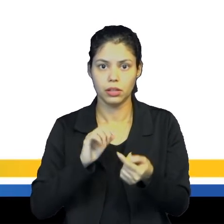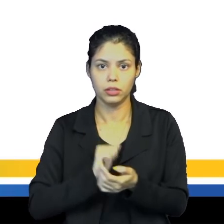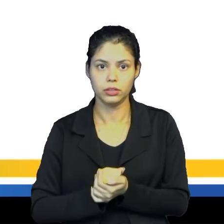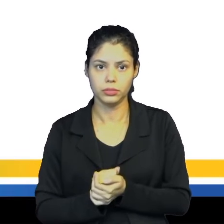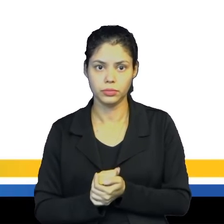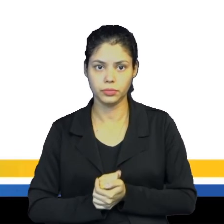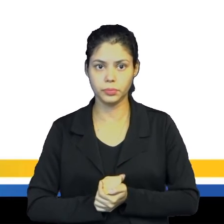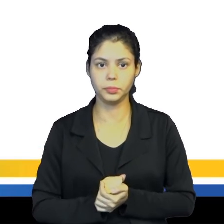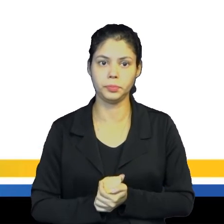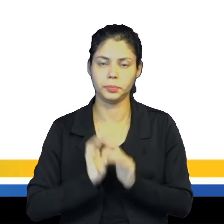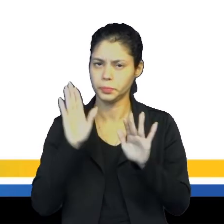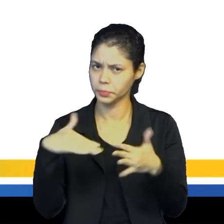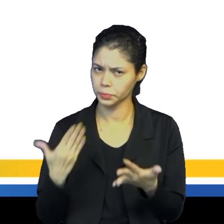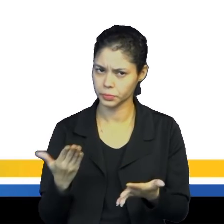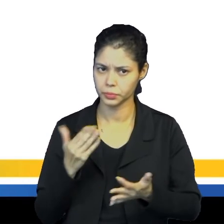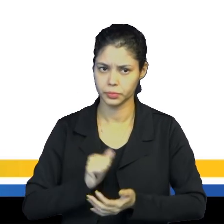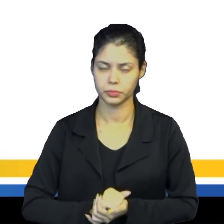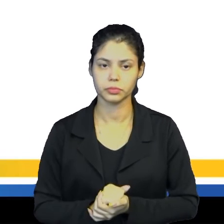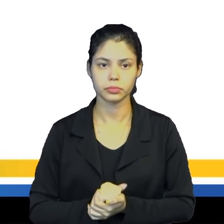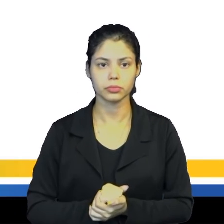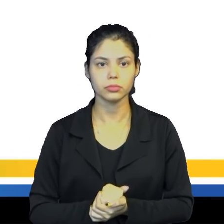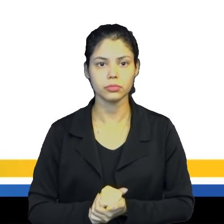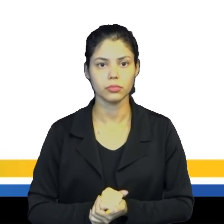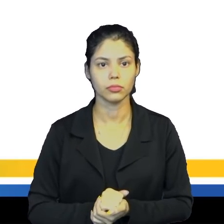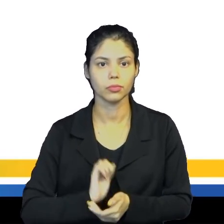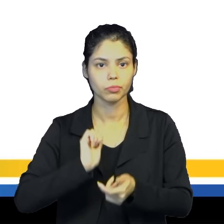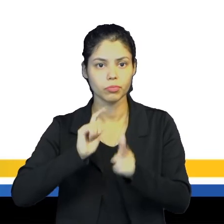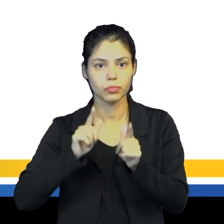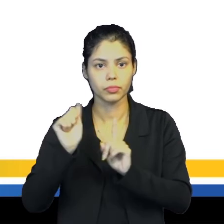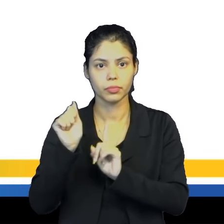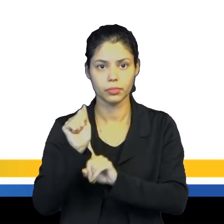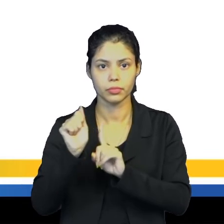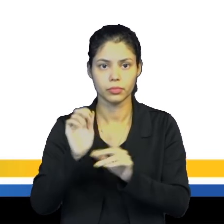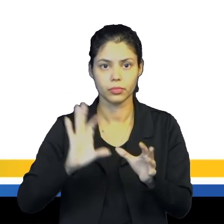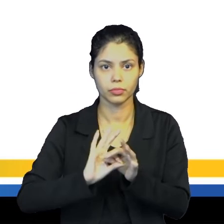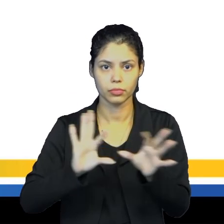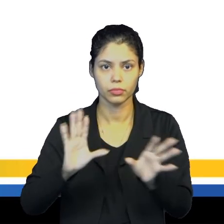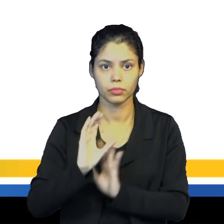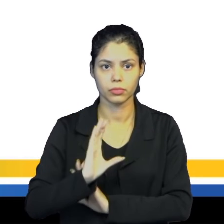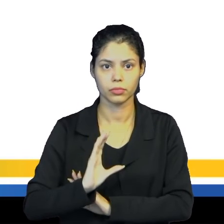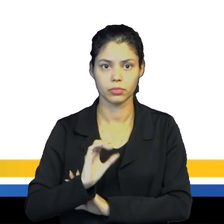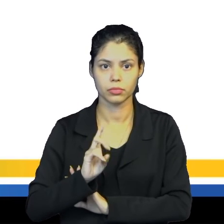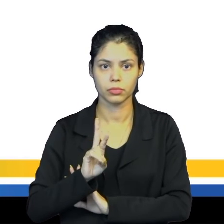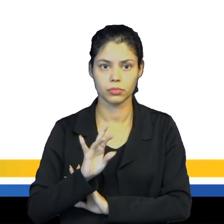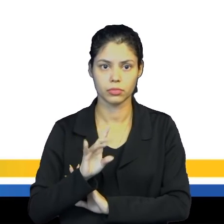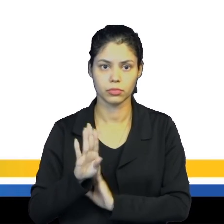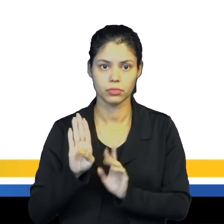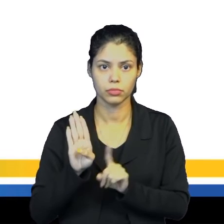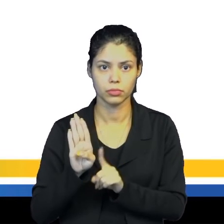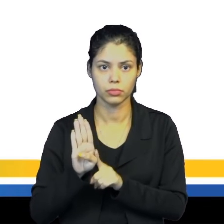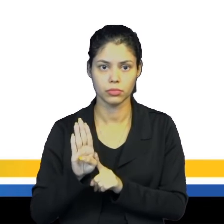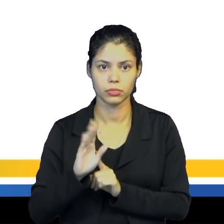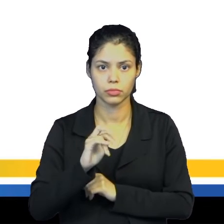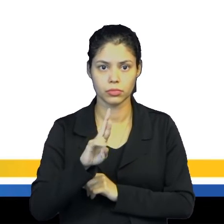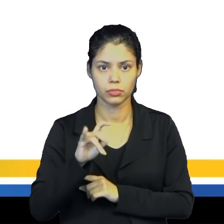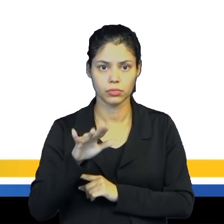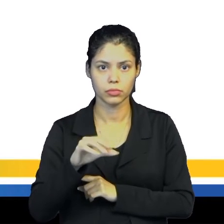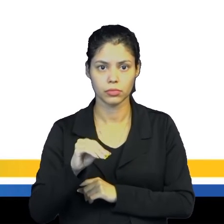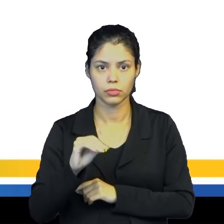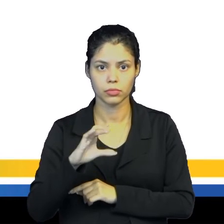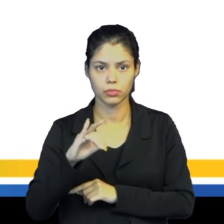durante os confrontos. Quais são eles? Letra A, liberais e conservadores. Letra B,